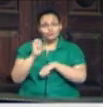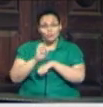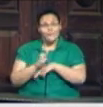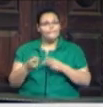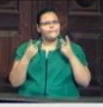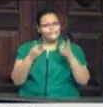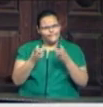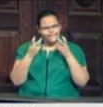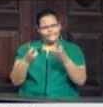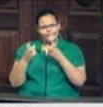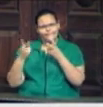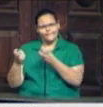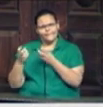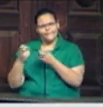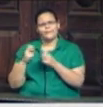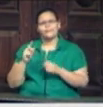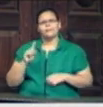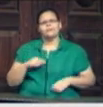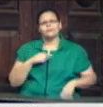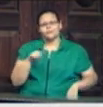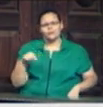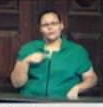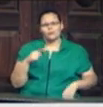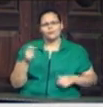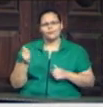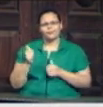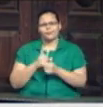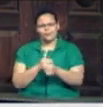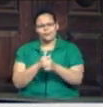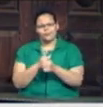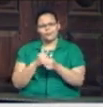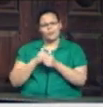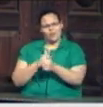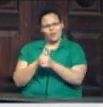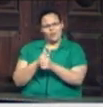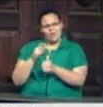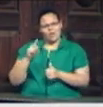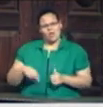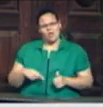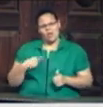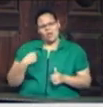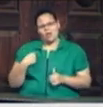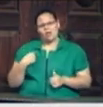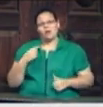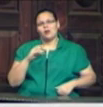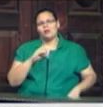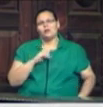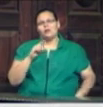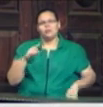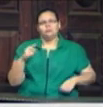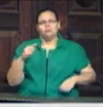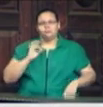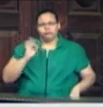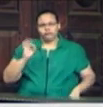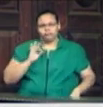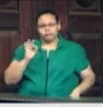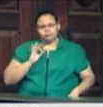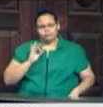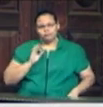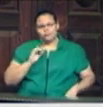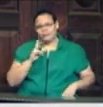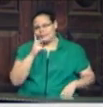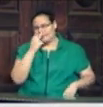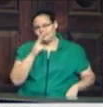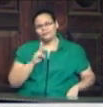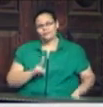persegue esses servidores, colocando-os no chamado carreirão, sem planos de carreiras e salários. E